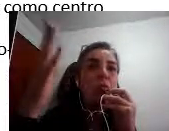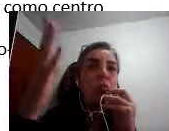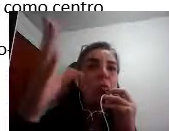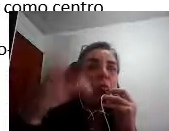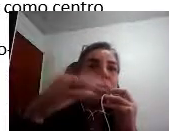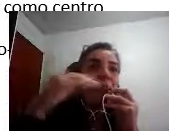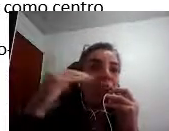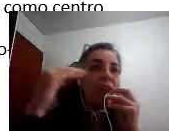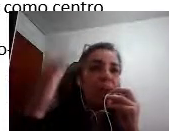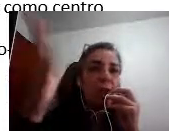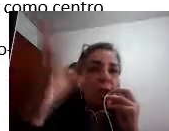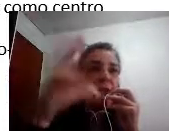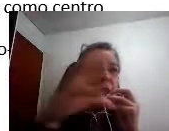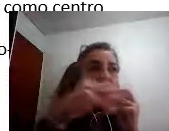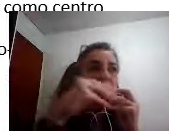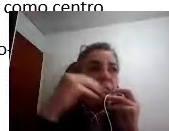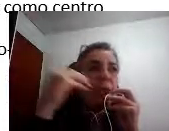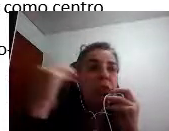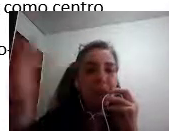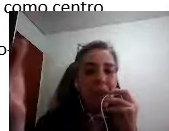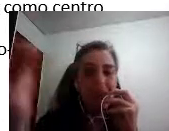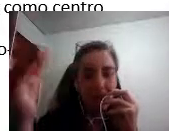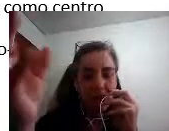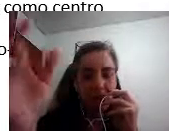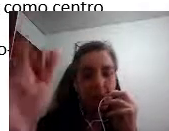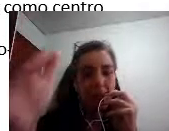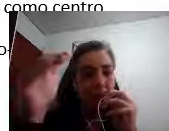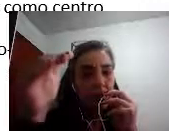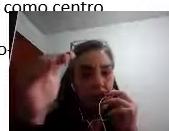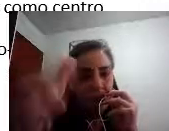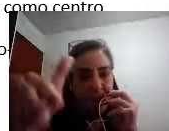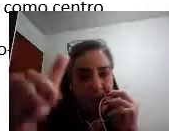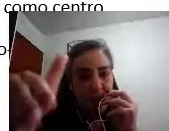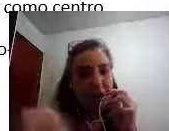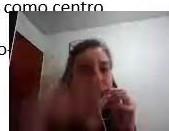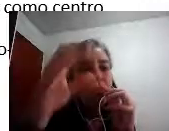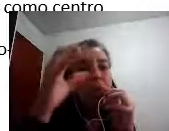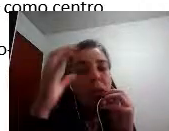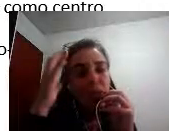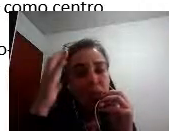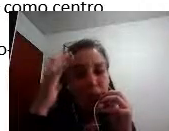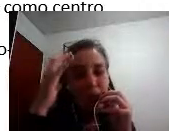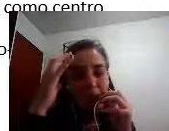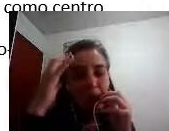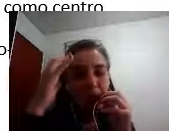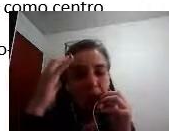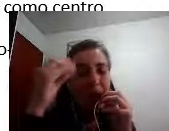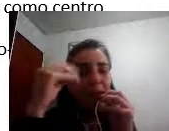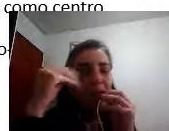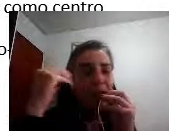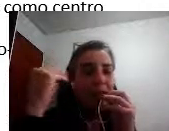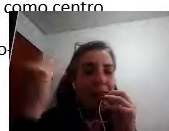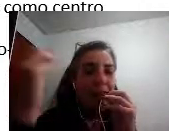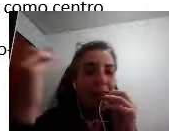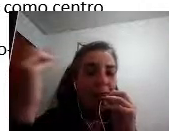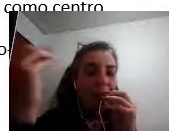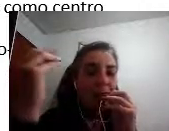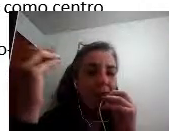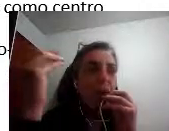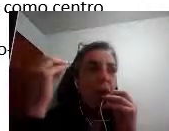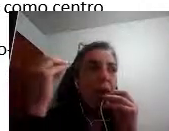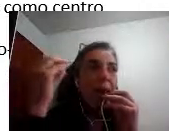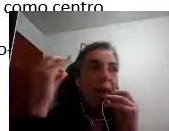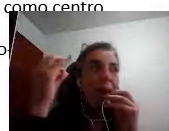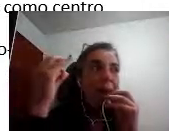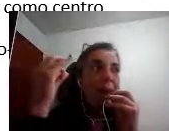mais um mundo religioso, espiritualista. Já no Renascimento, eles começam a enxergar a